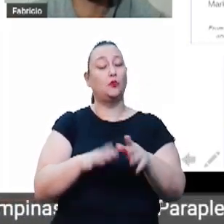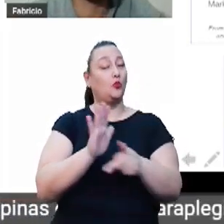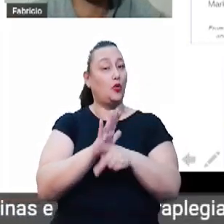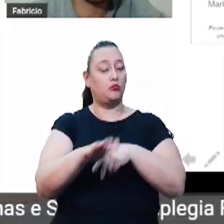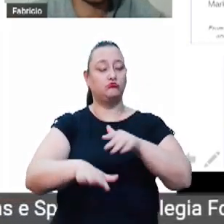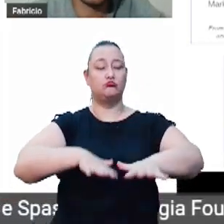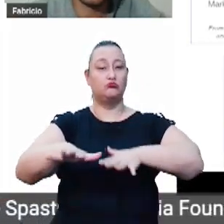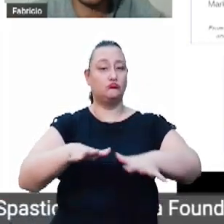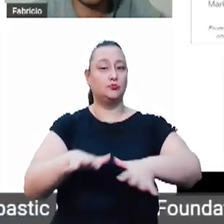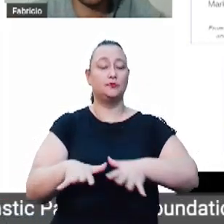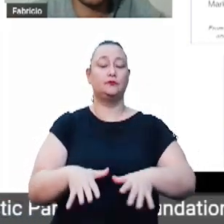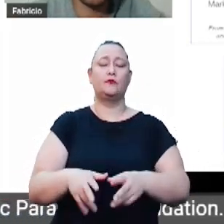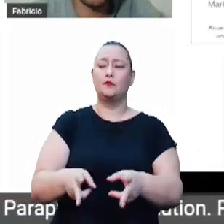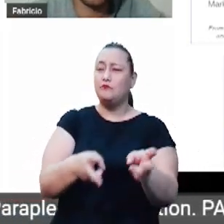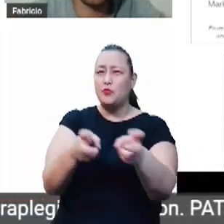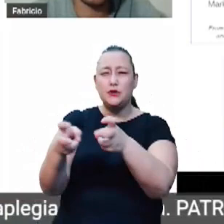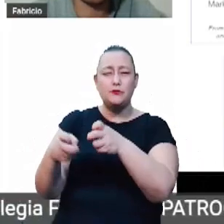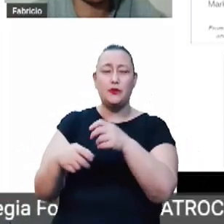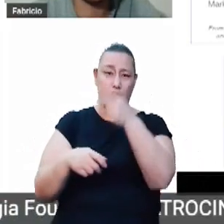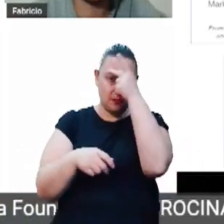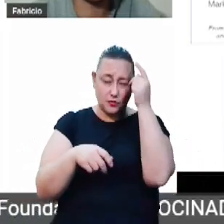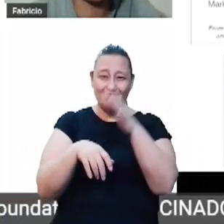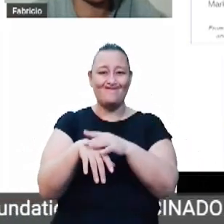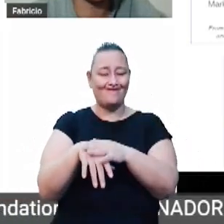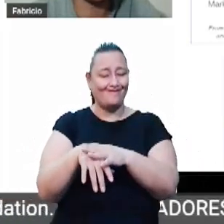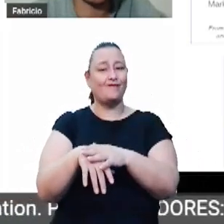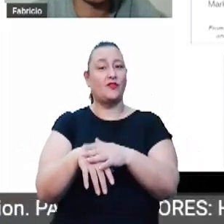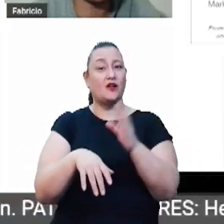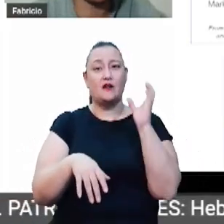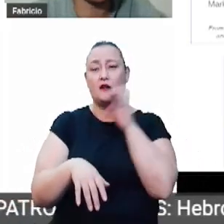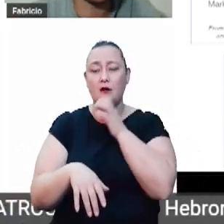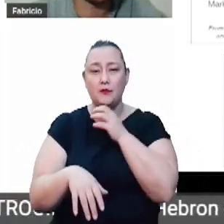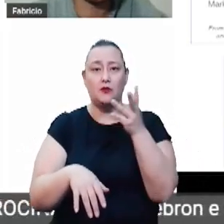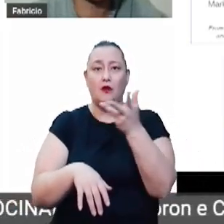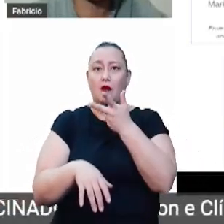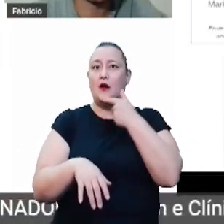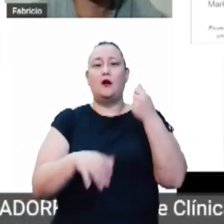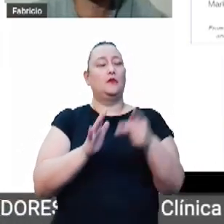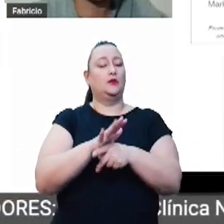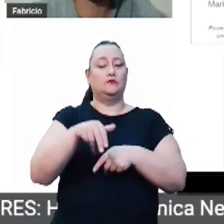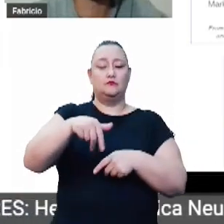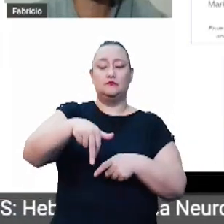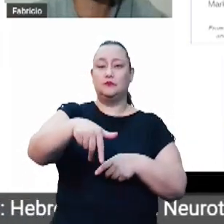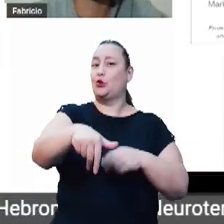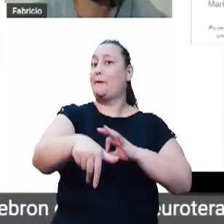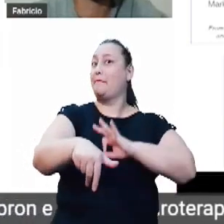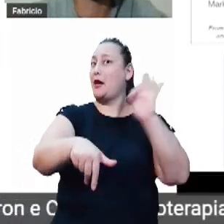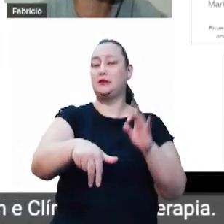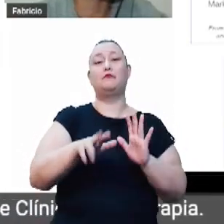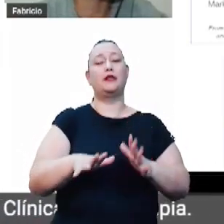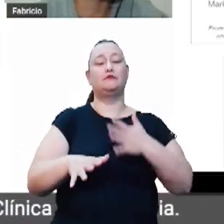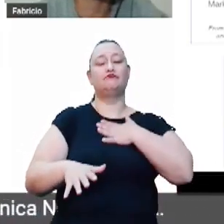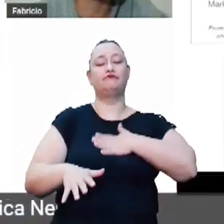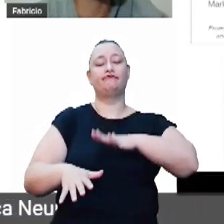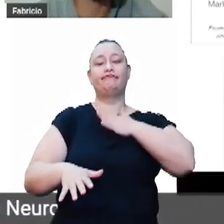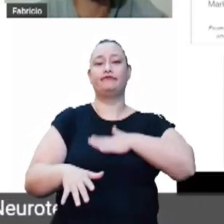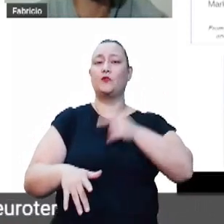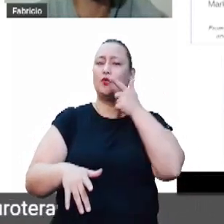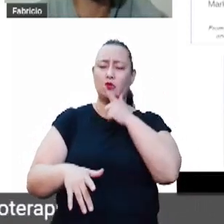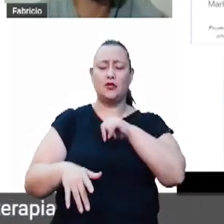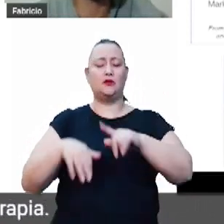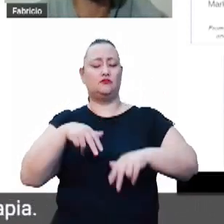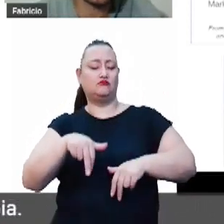Então eles viram que os pacientes tiveram uma melhora na velocidade de marcha não na máxima, mas na confortável, que é aquela que a